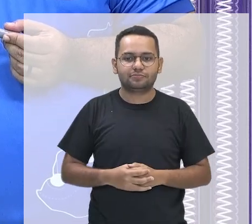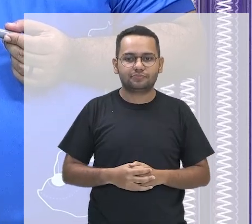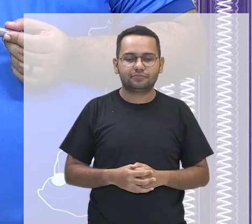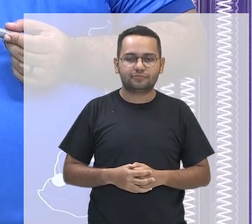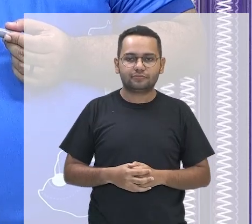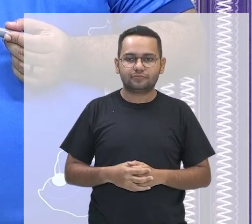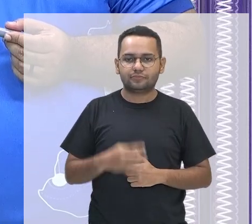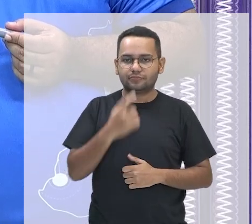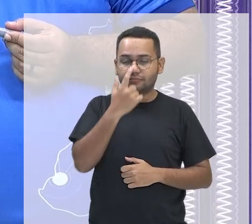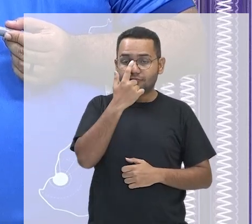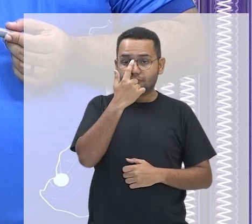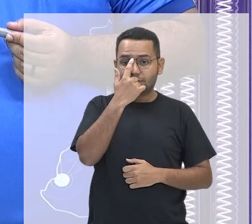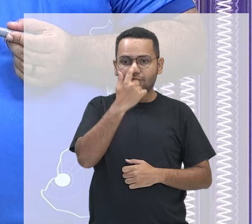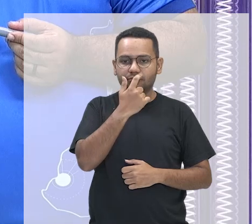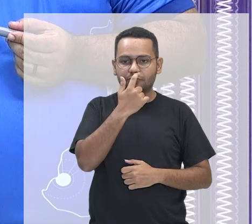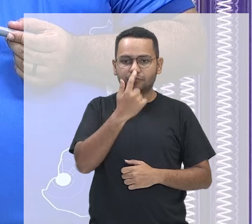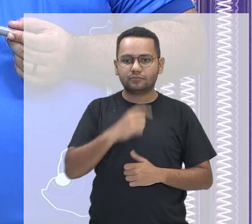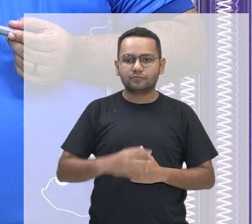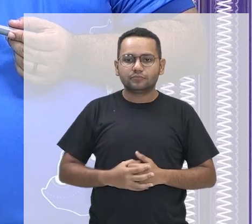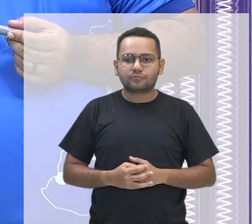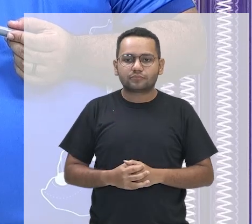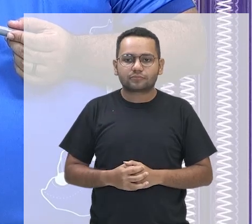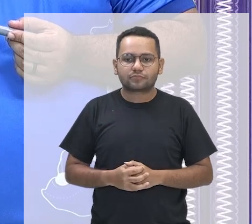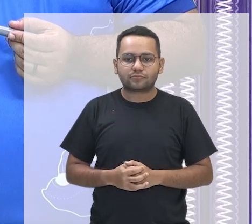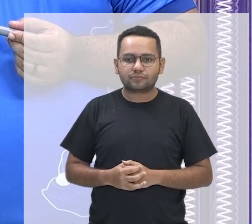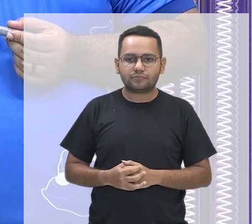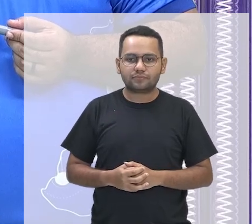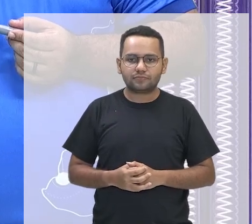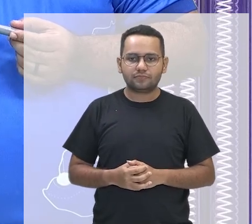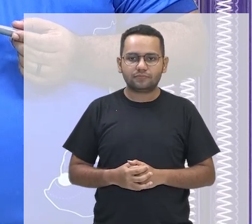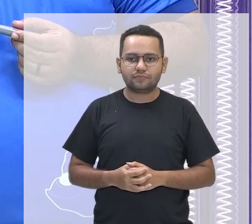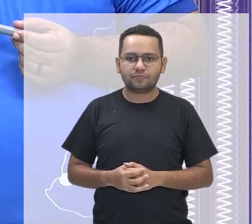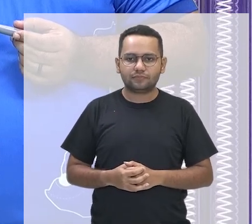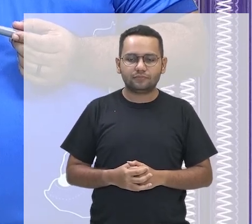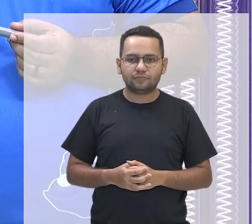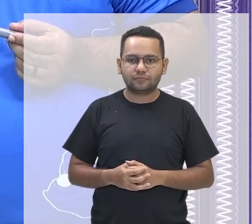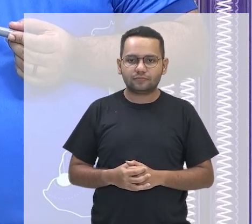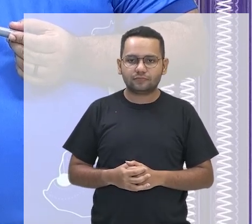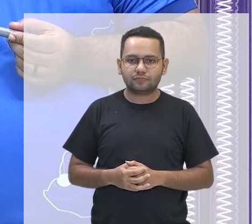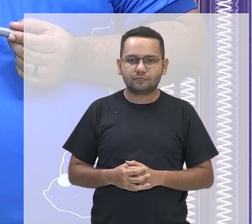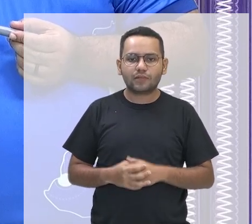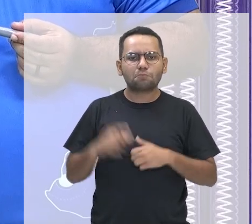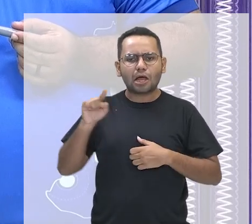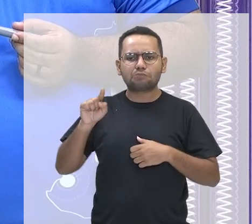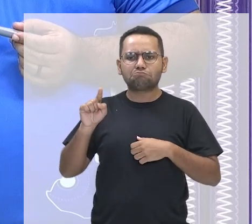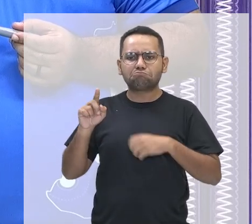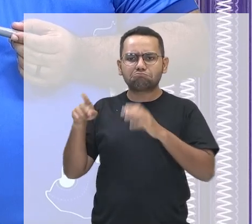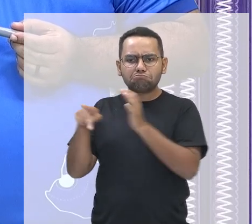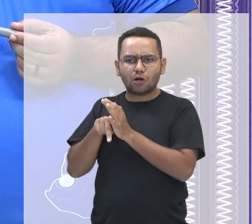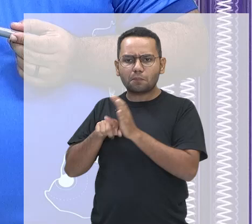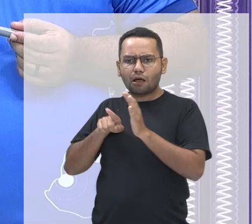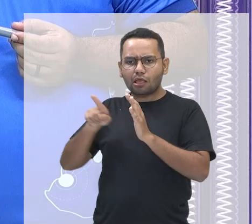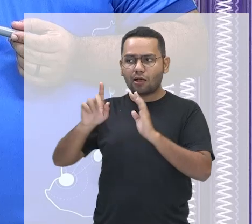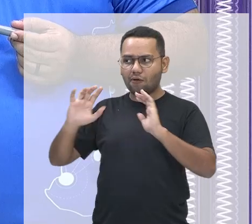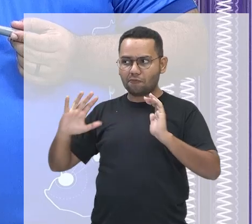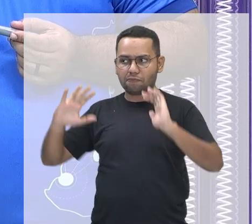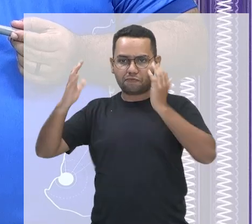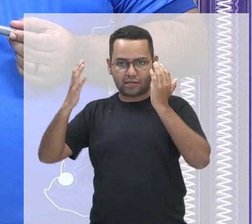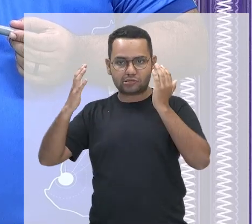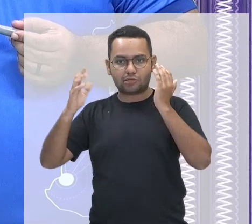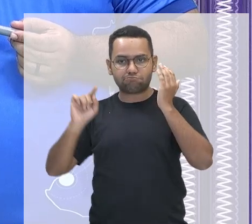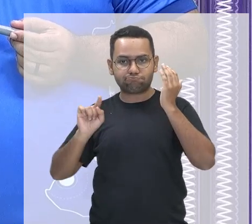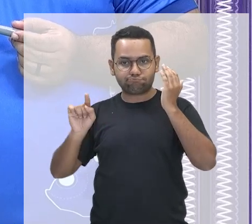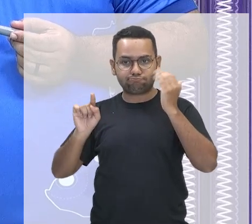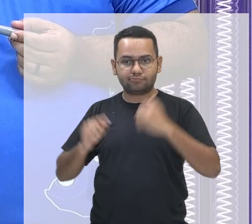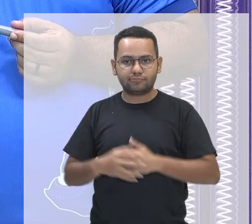generosidade. E por isso que você vai ver em tempos fortes litúrgicos dentro do islamismo, o quanto